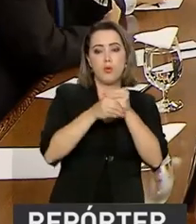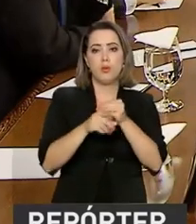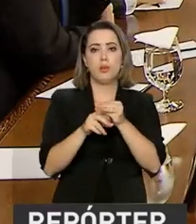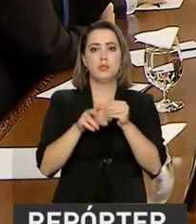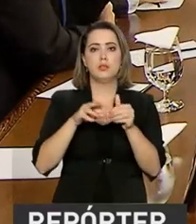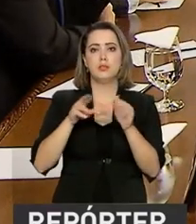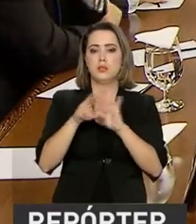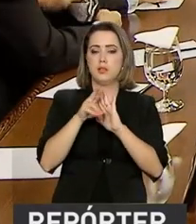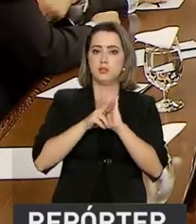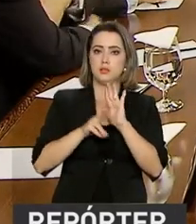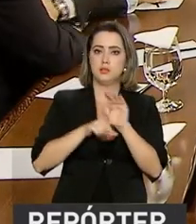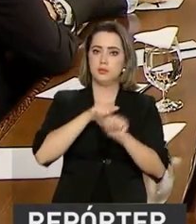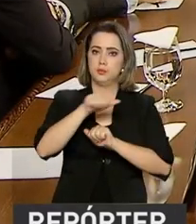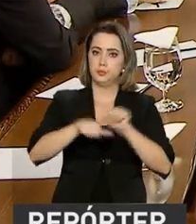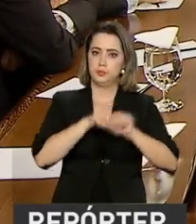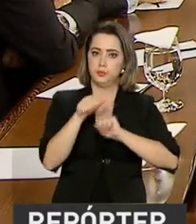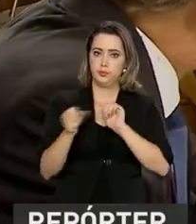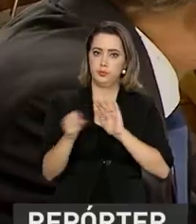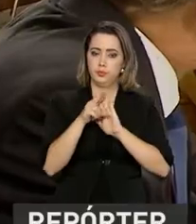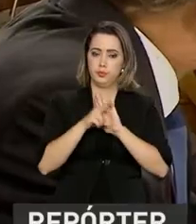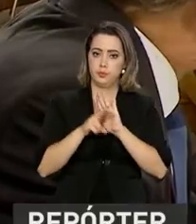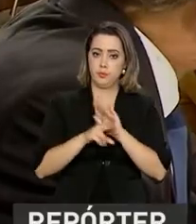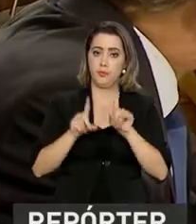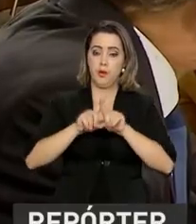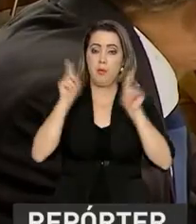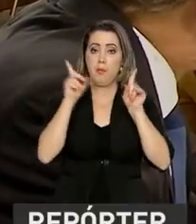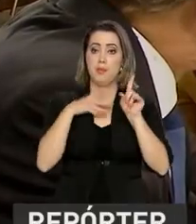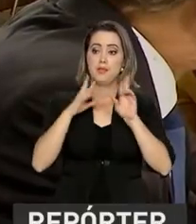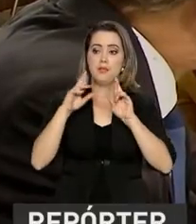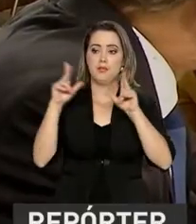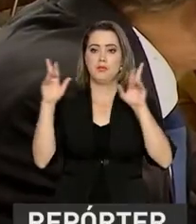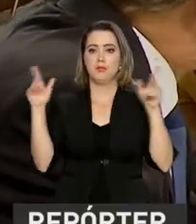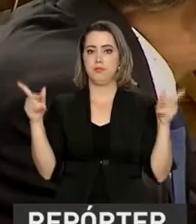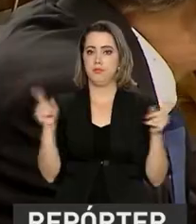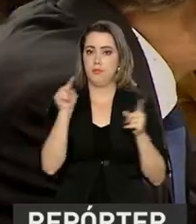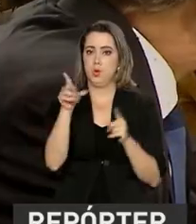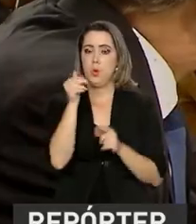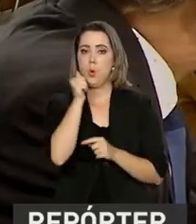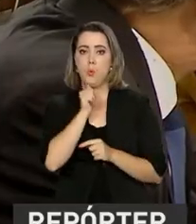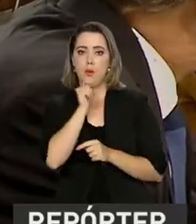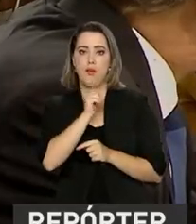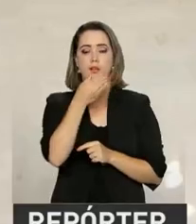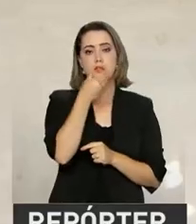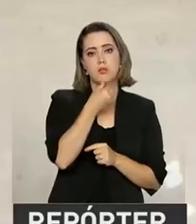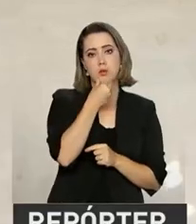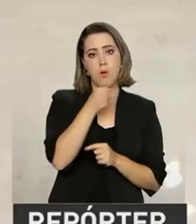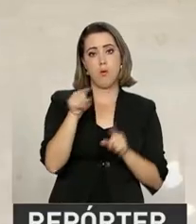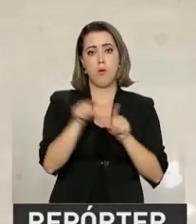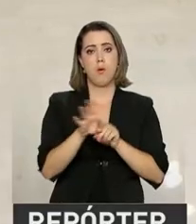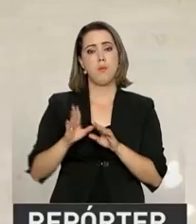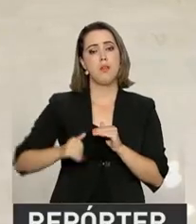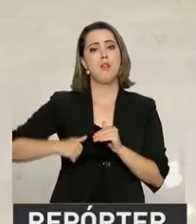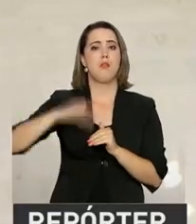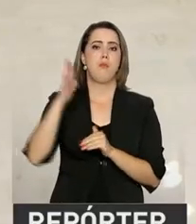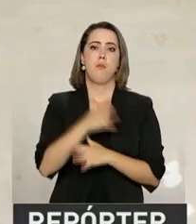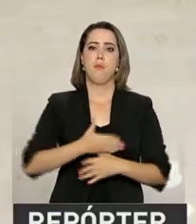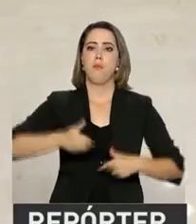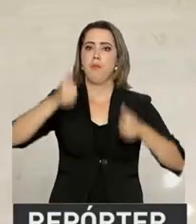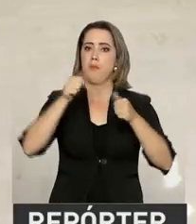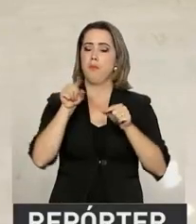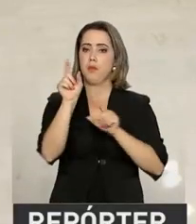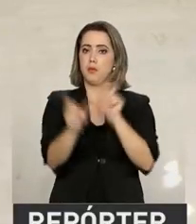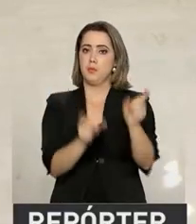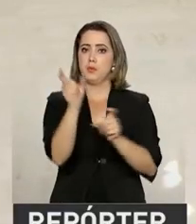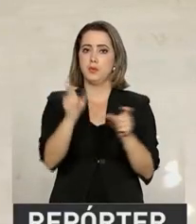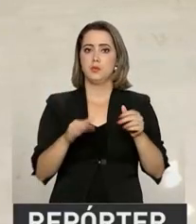nas regras de transição para o novo sistema Mas elas serão diferenciadas para homens e mulheres e mais vantajosas